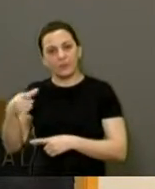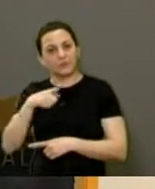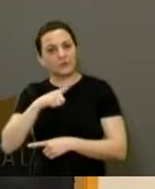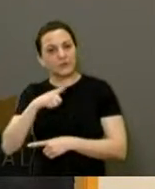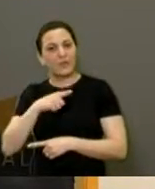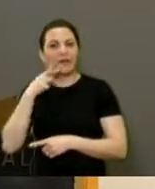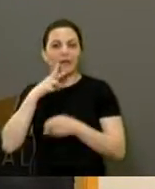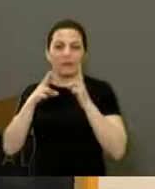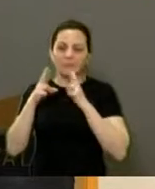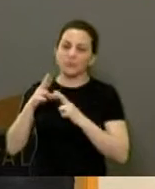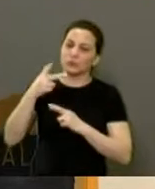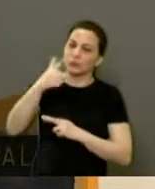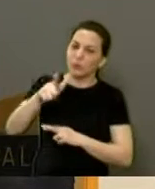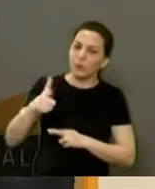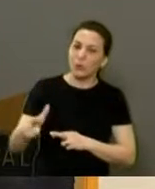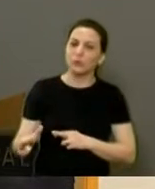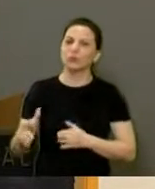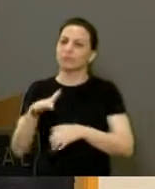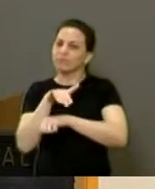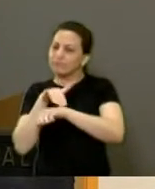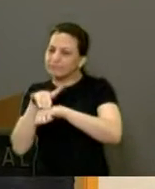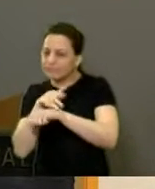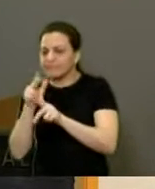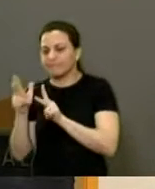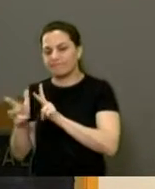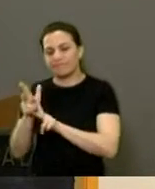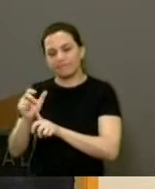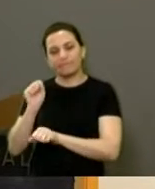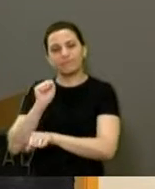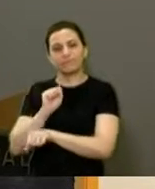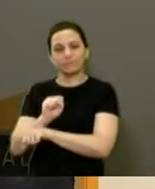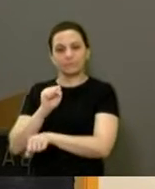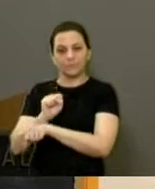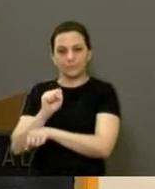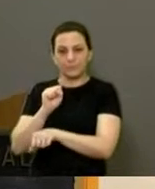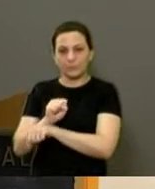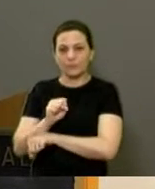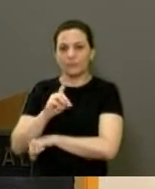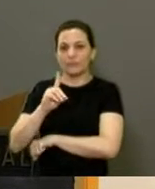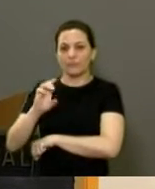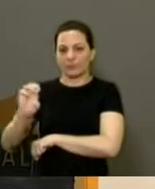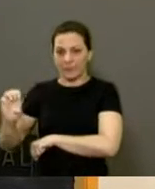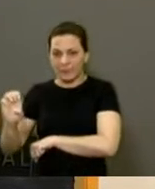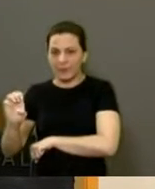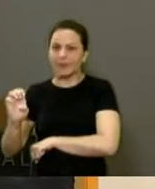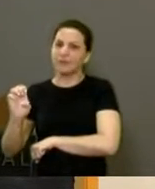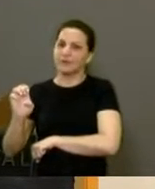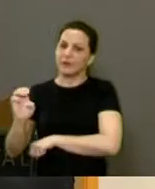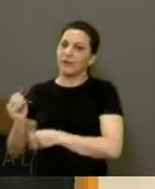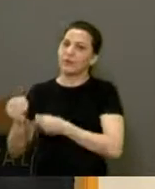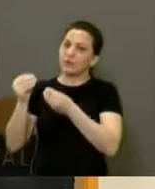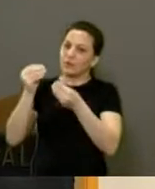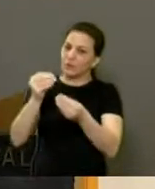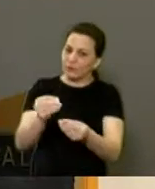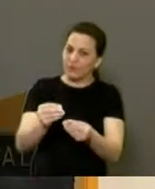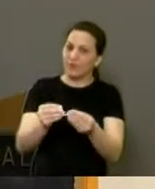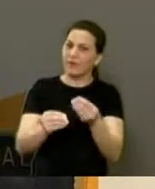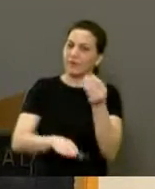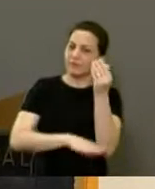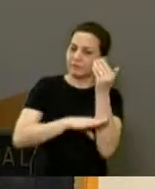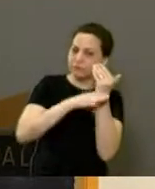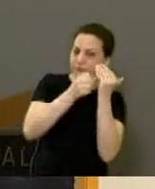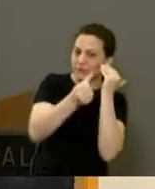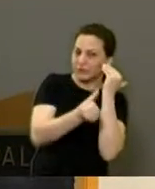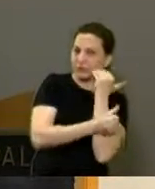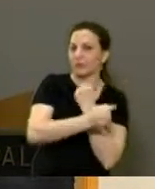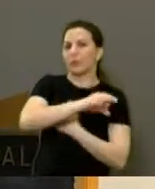outras reclamações. Conversei e a gente está esperando aí, vou levar essa demanda ao 6º andar também, que tem